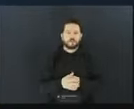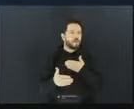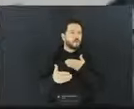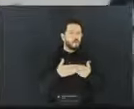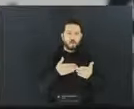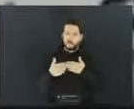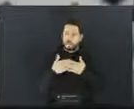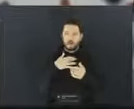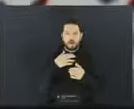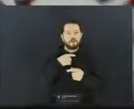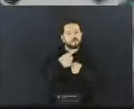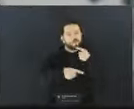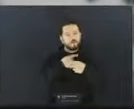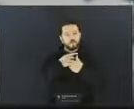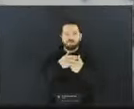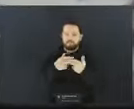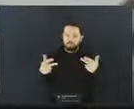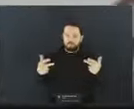questionamento.